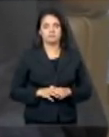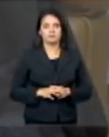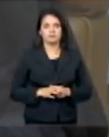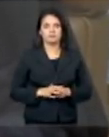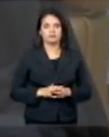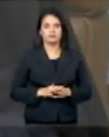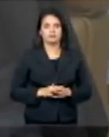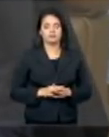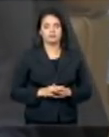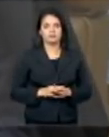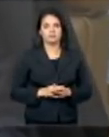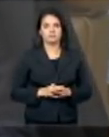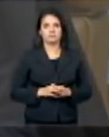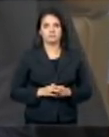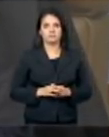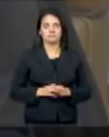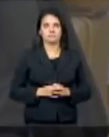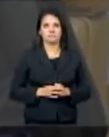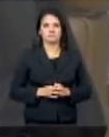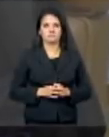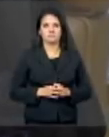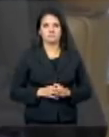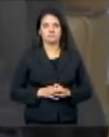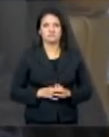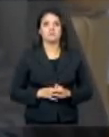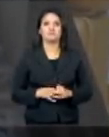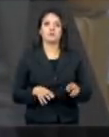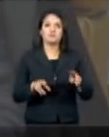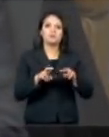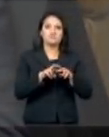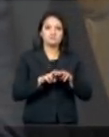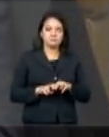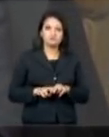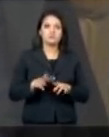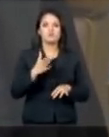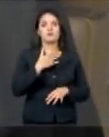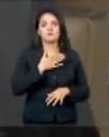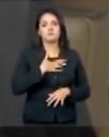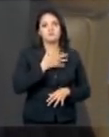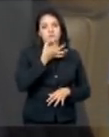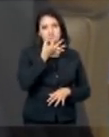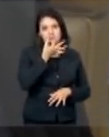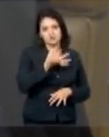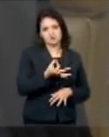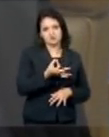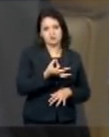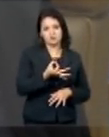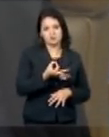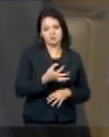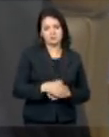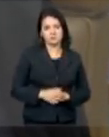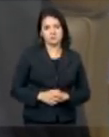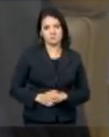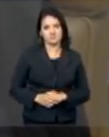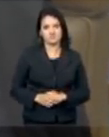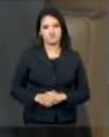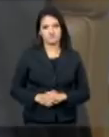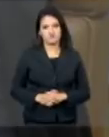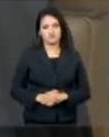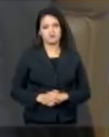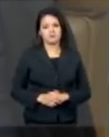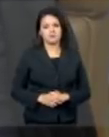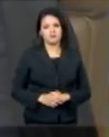por isso o presidente tenho para mim que não houve